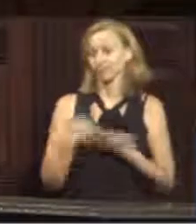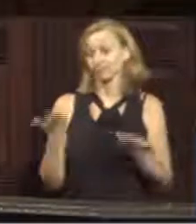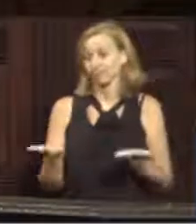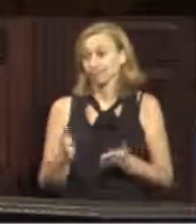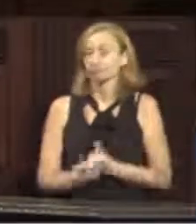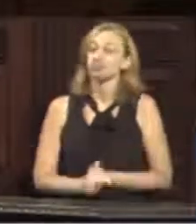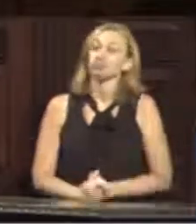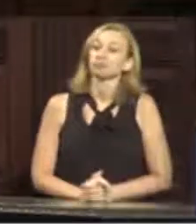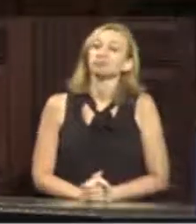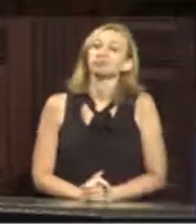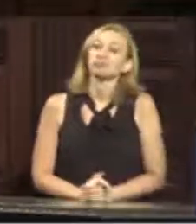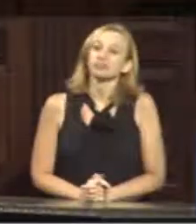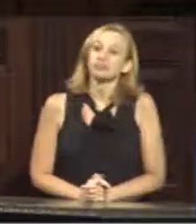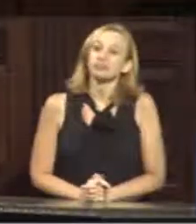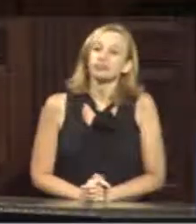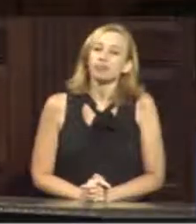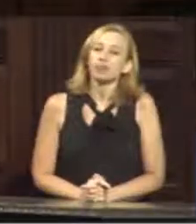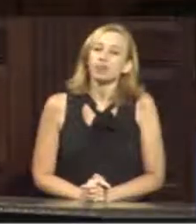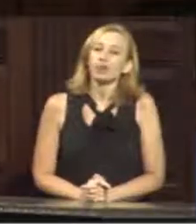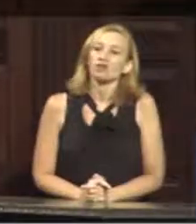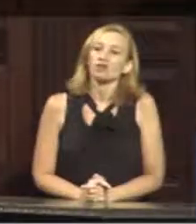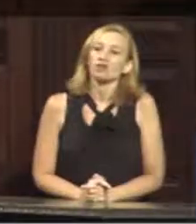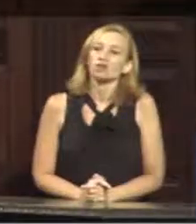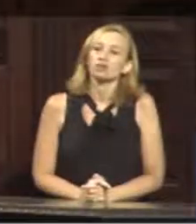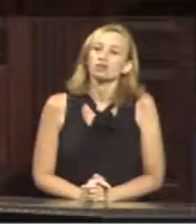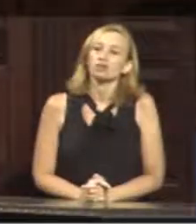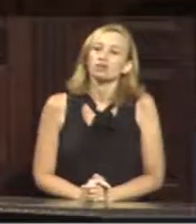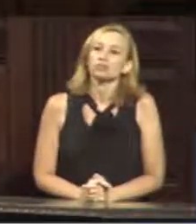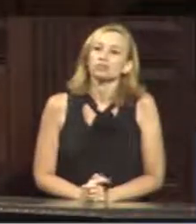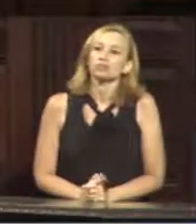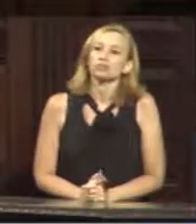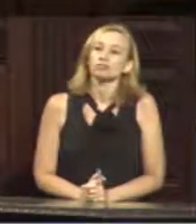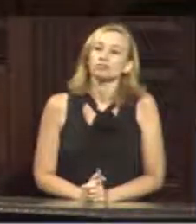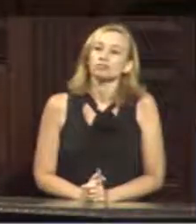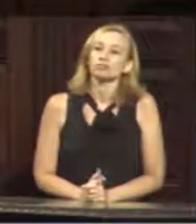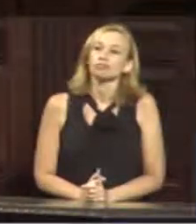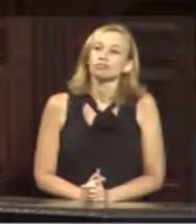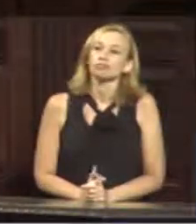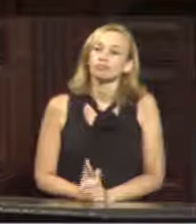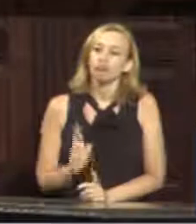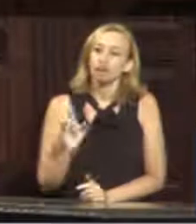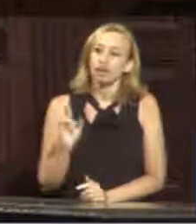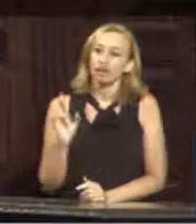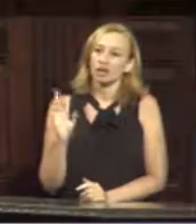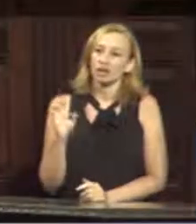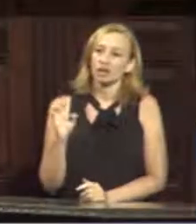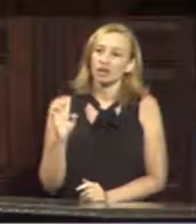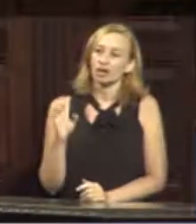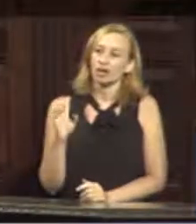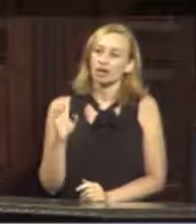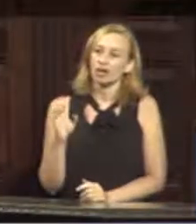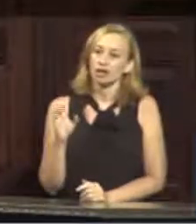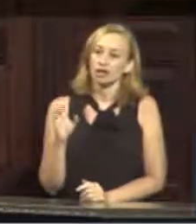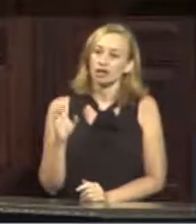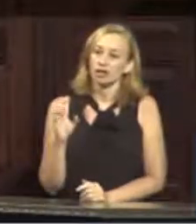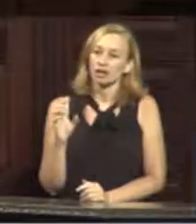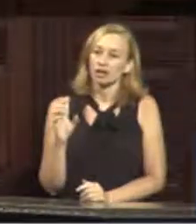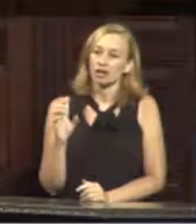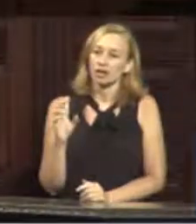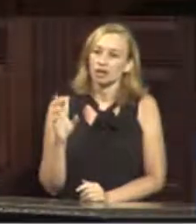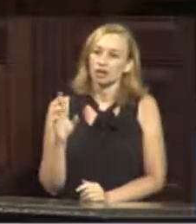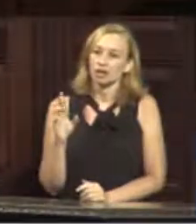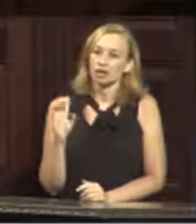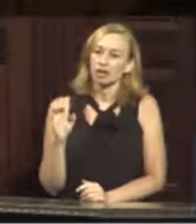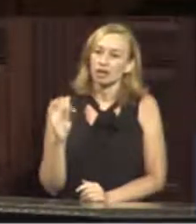Ora, o Repetro pode ter até uma importância estratégica, mas